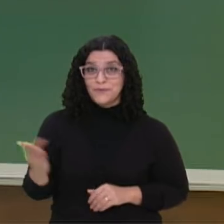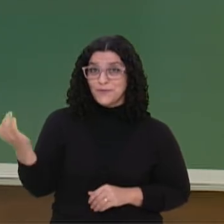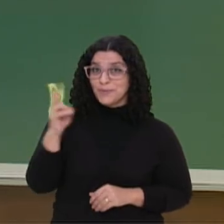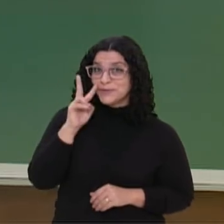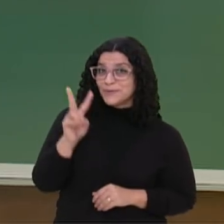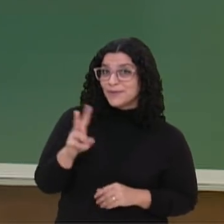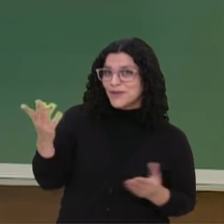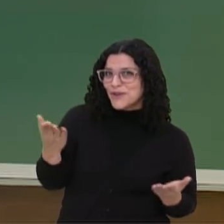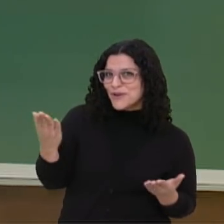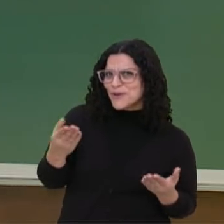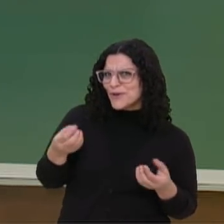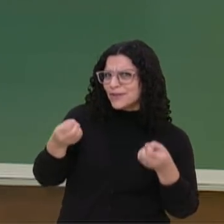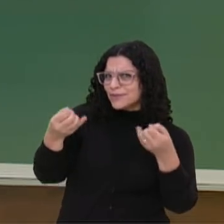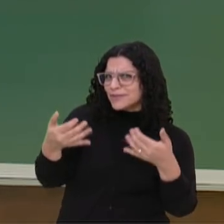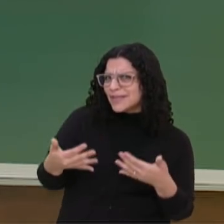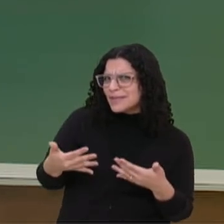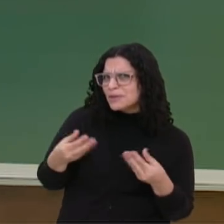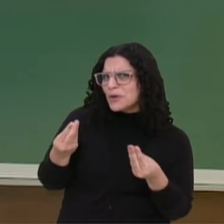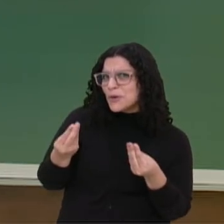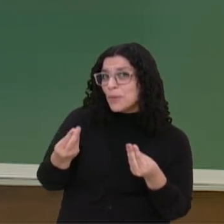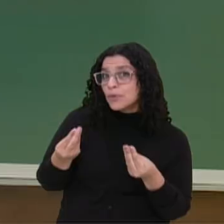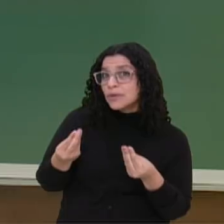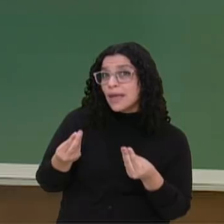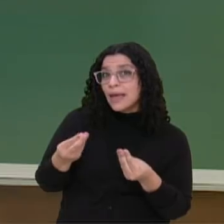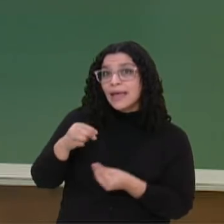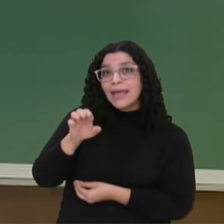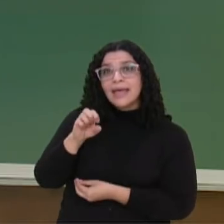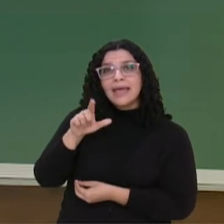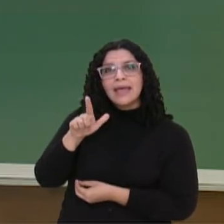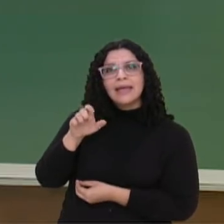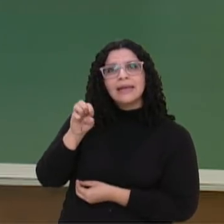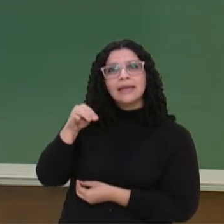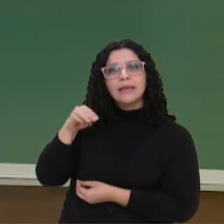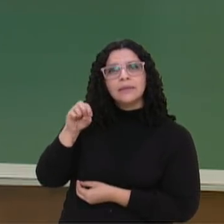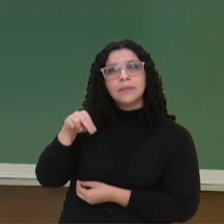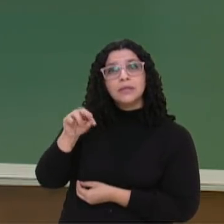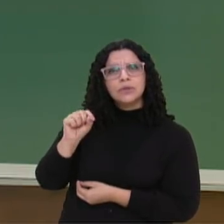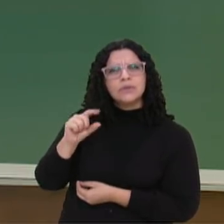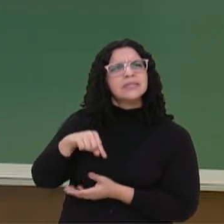Vamos lá, gente, verificar então esse elemento fundamental para a vida?